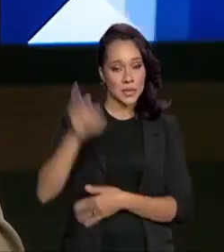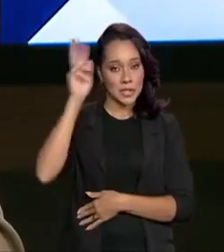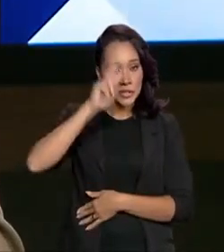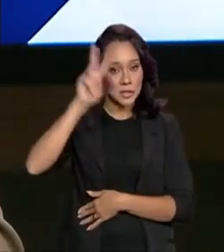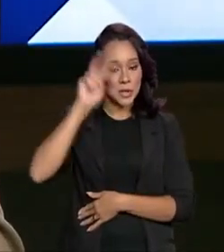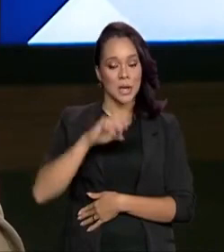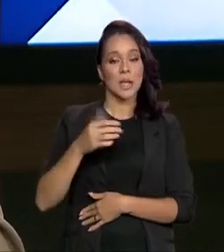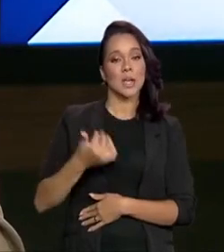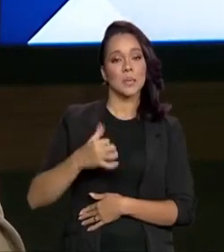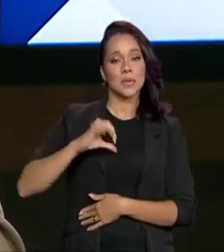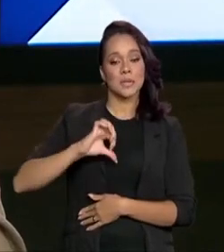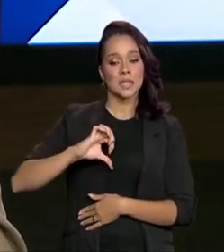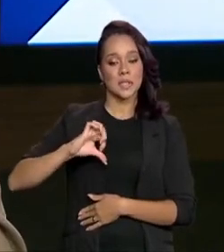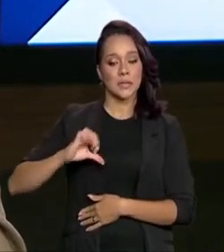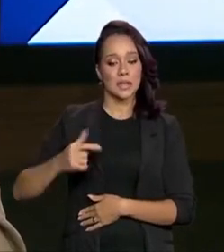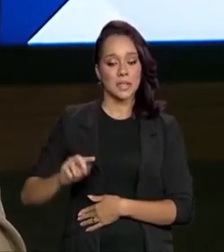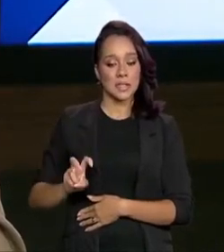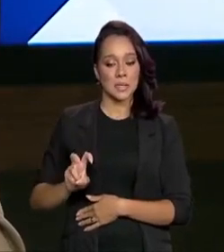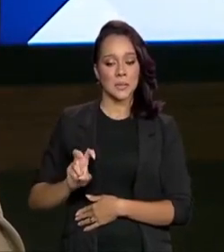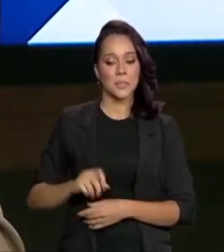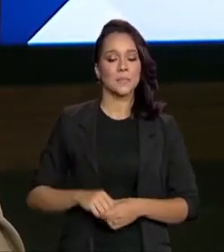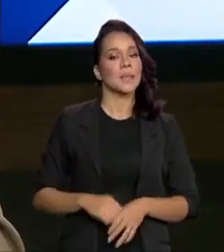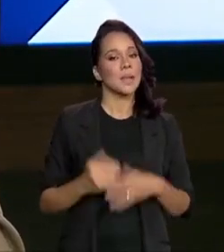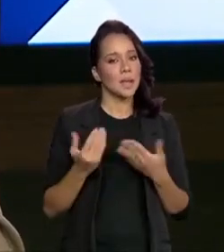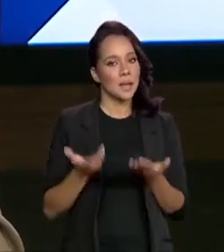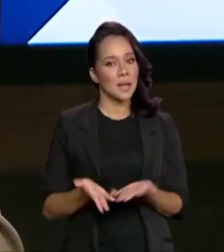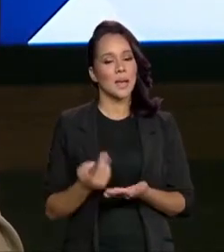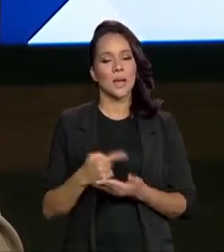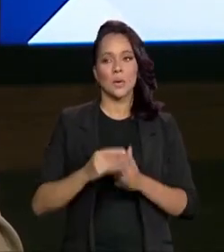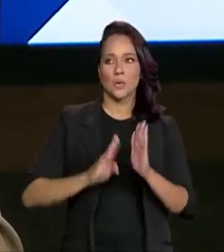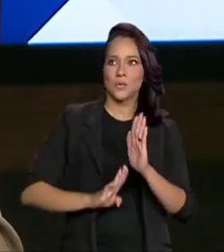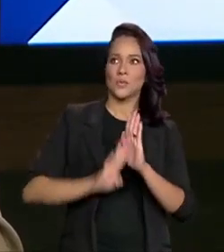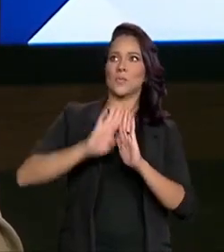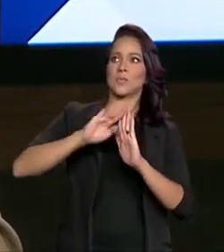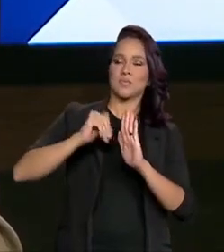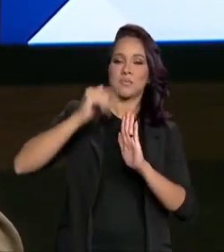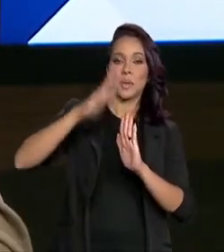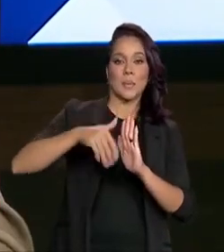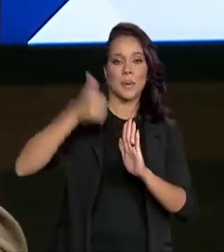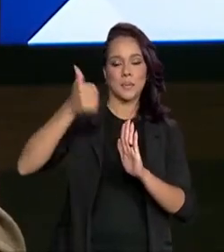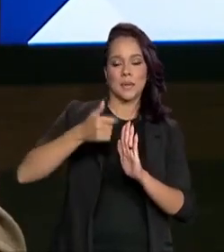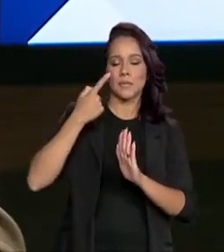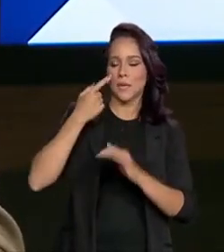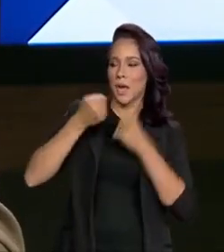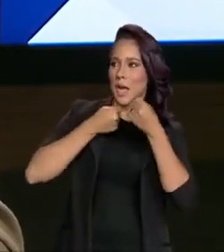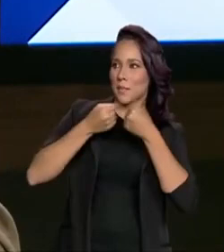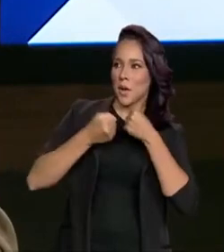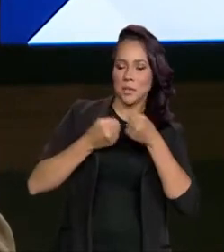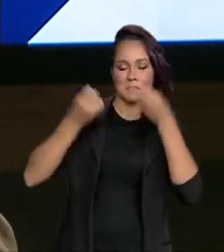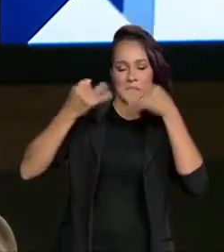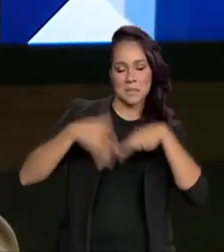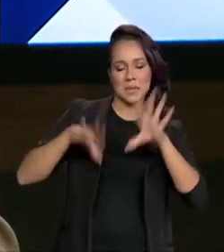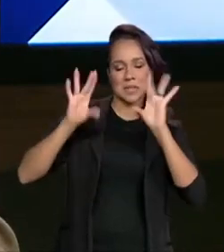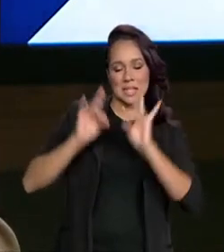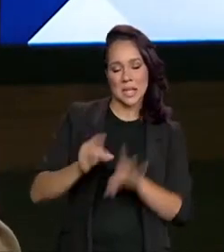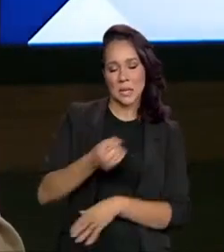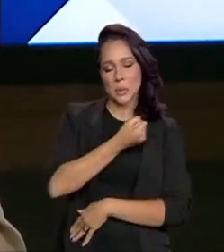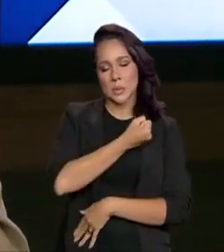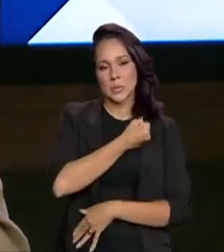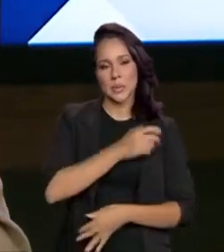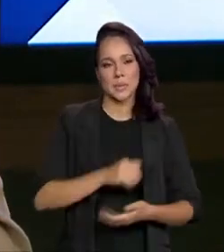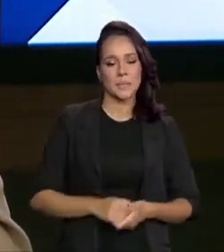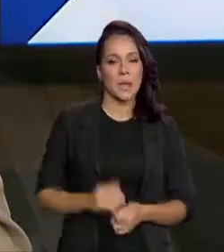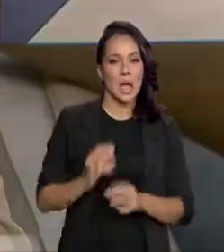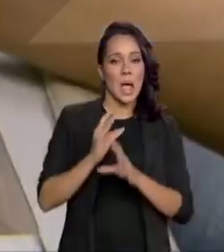histórica em 1995. É o chamado superávit primário. O repórter Lucas Por Deus Deon traz agora os números.